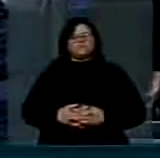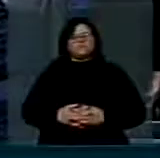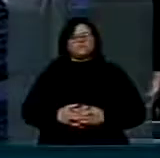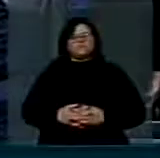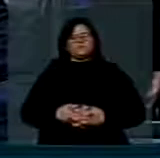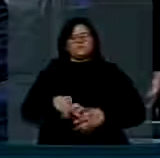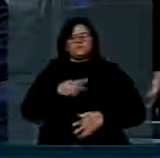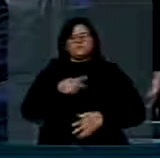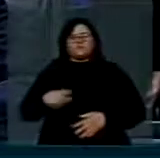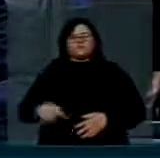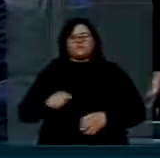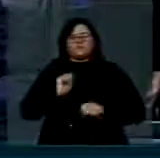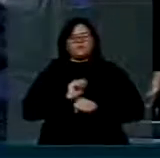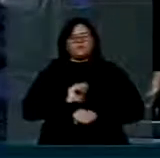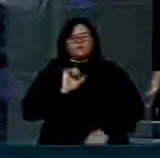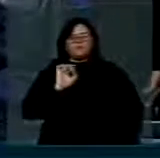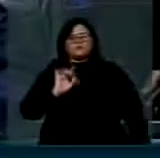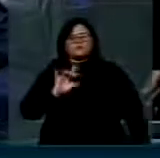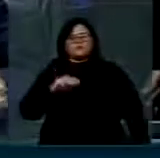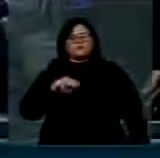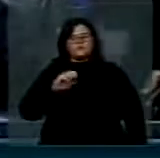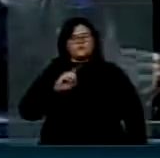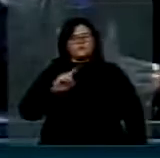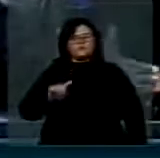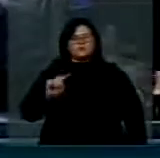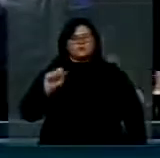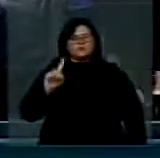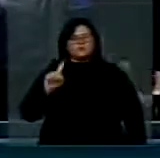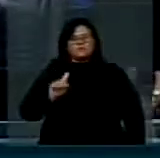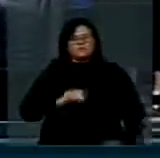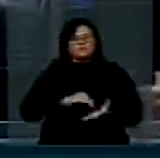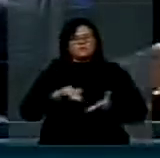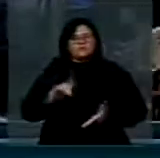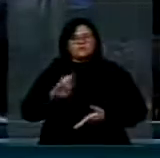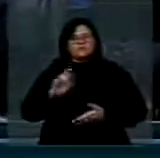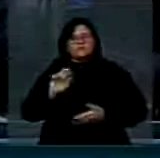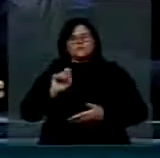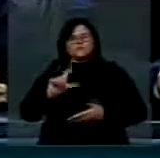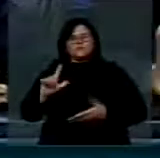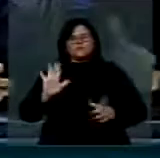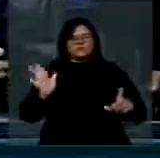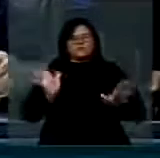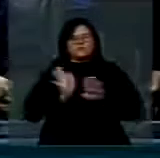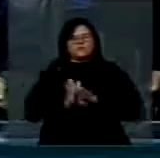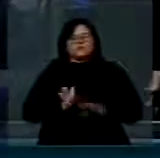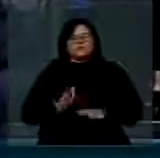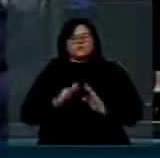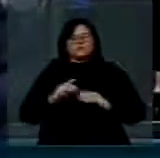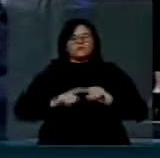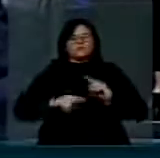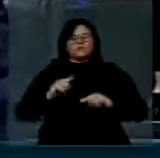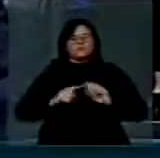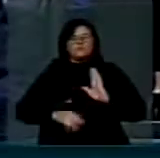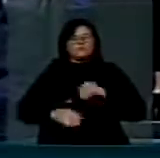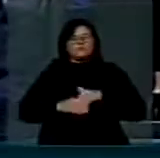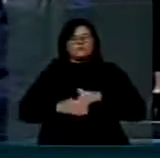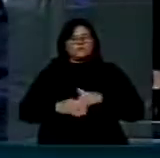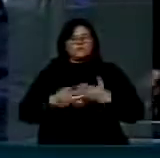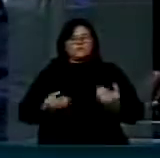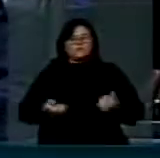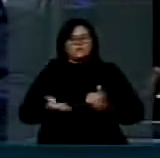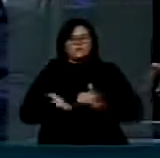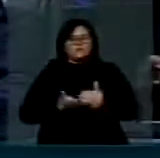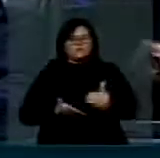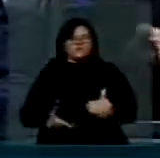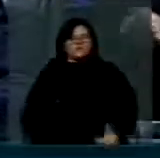Está esperando apenas o doutor Mozart e o secretário-geral chegar com o material de votação.